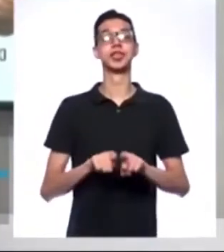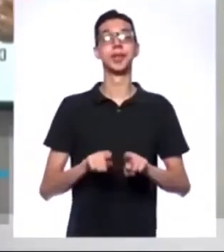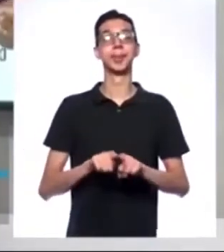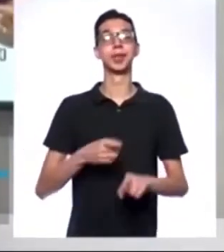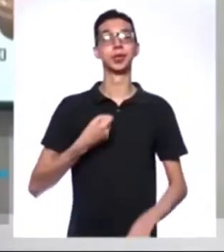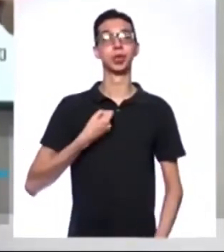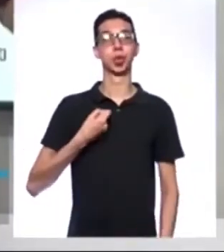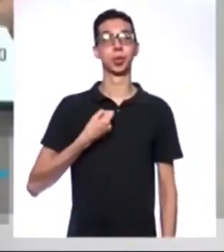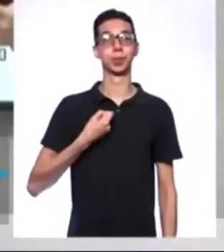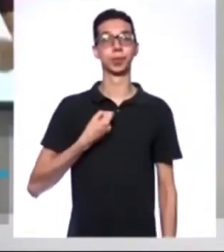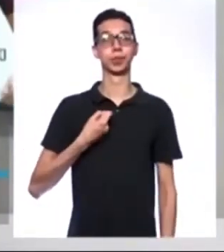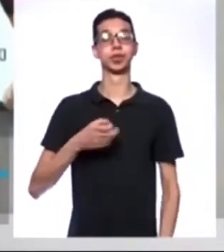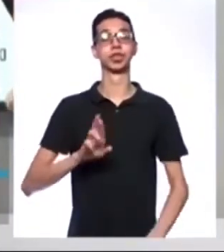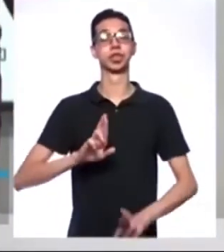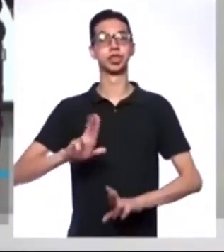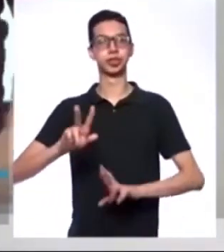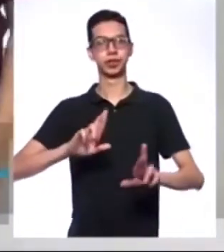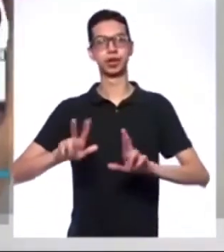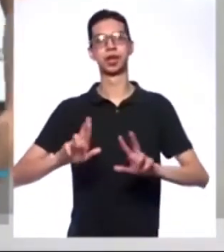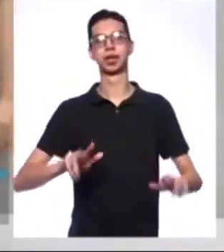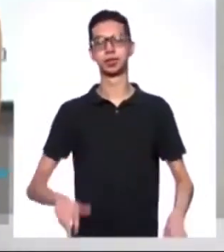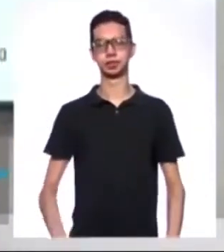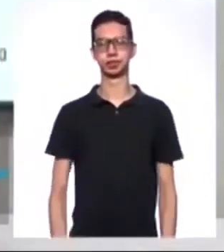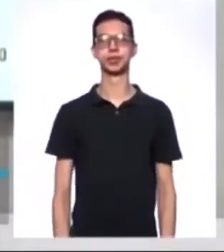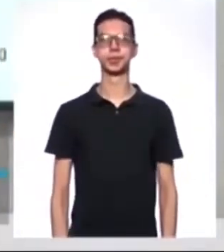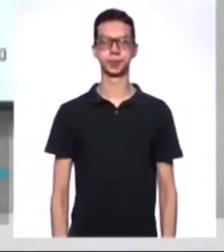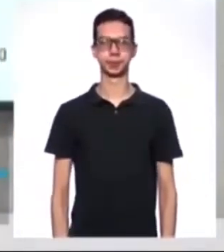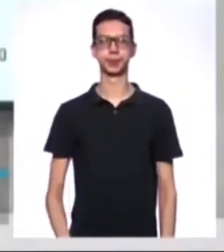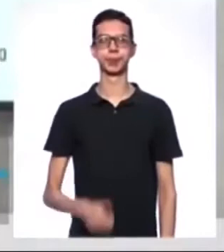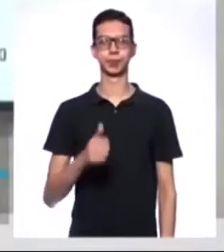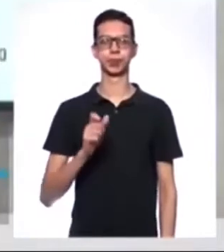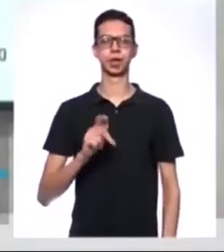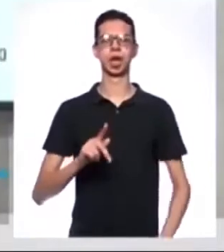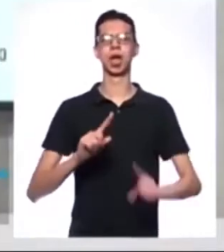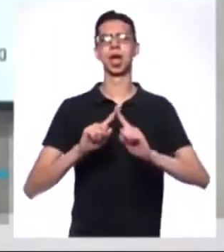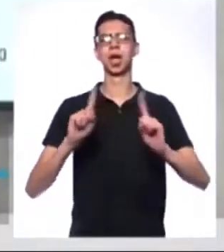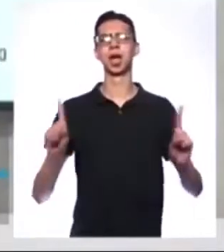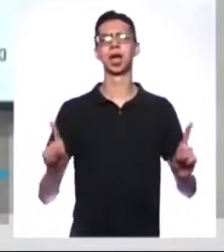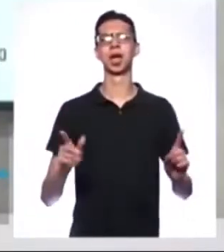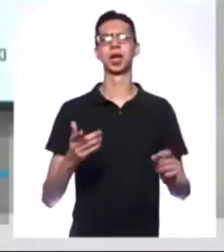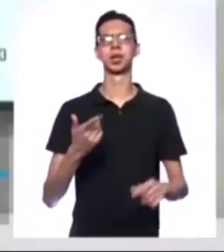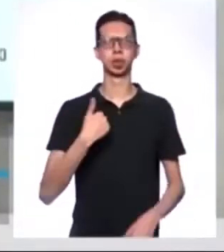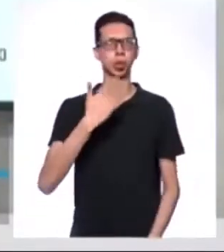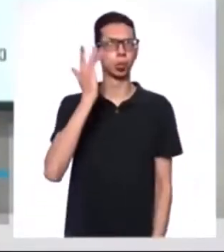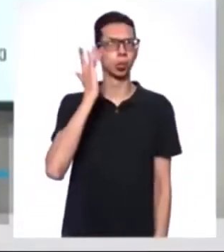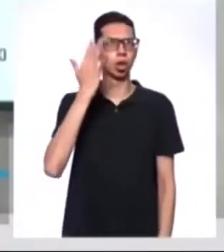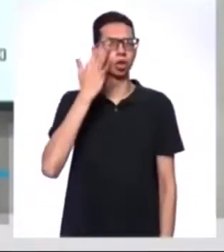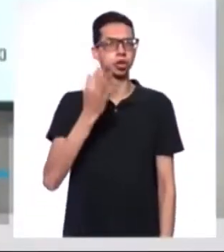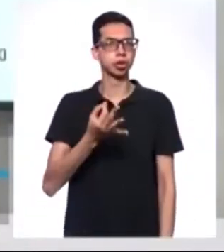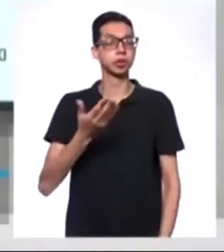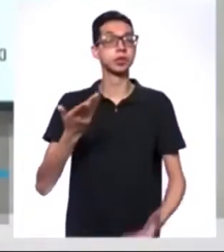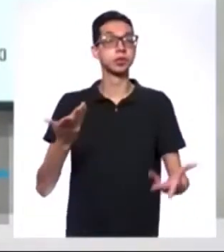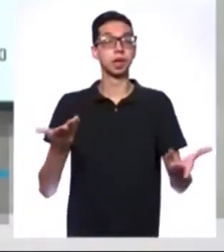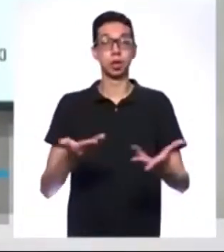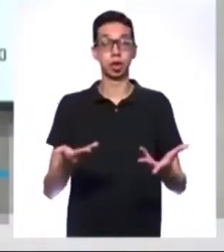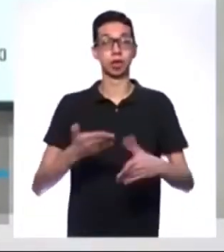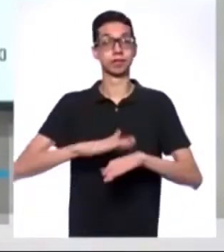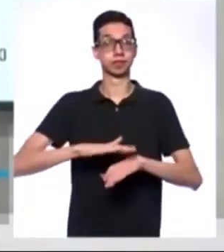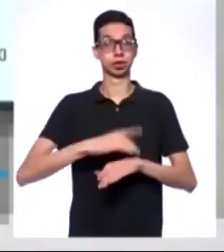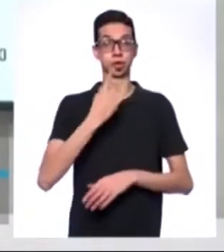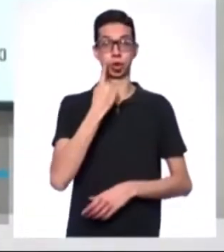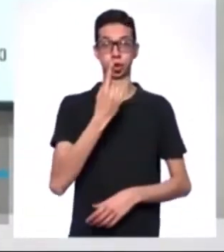os algarismos sejam distintos a jefão acho que eu entendi a vou fazer aqui vamos lá